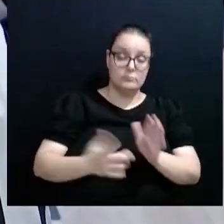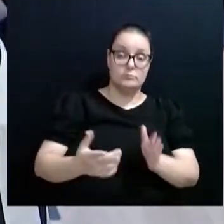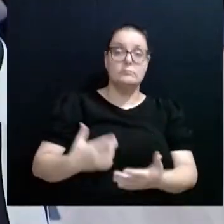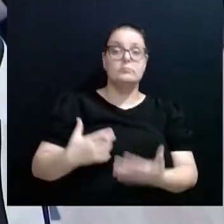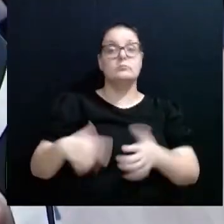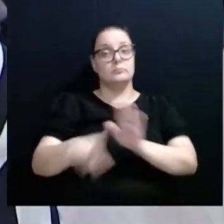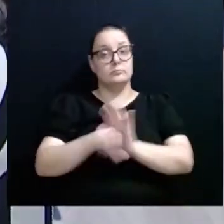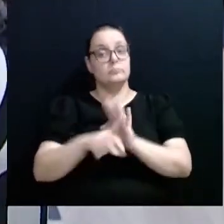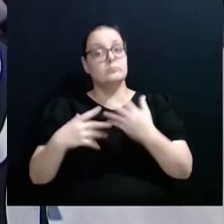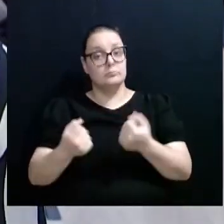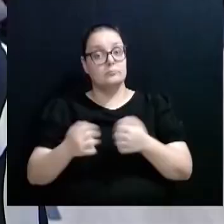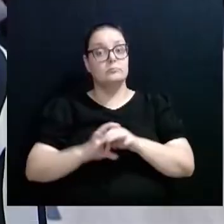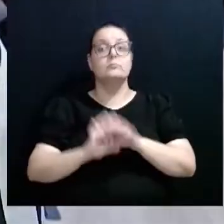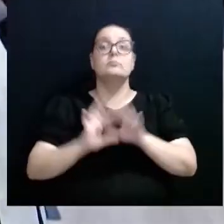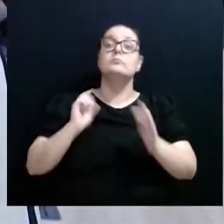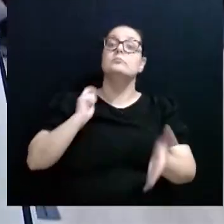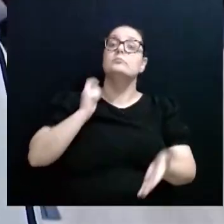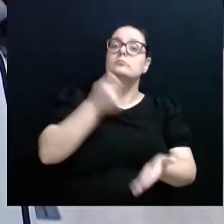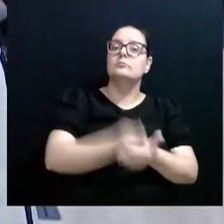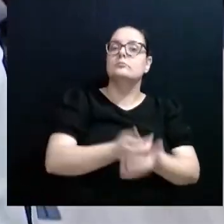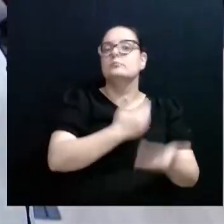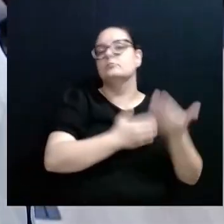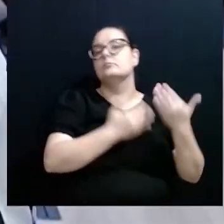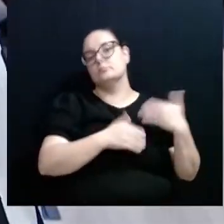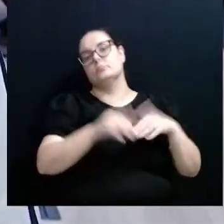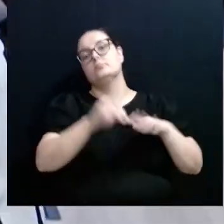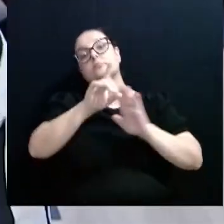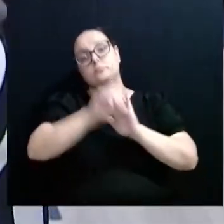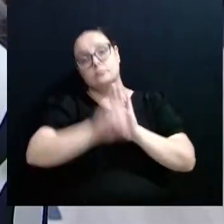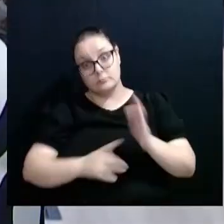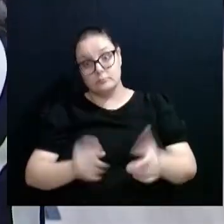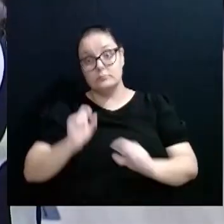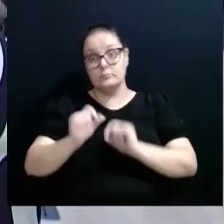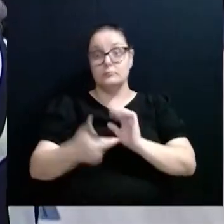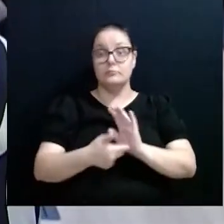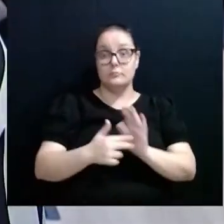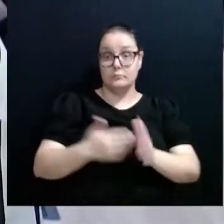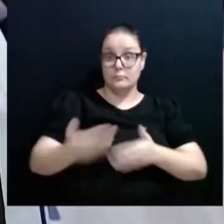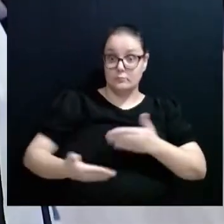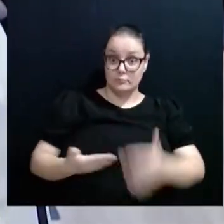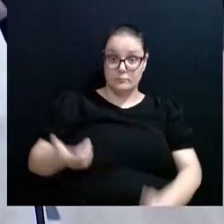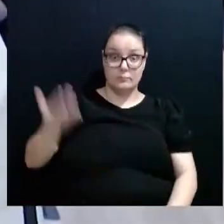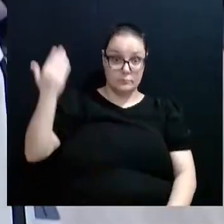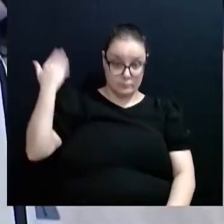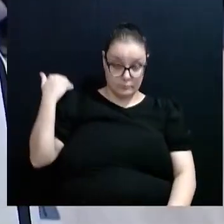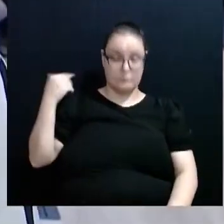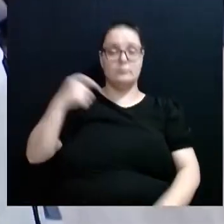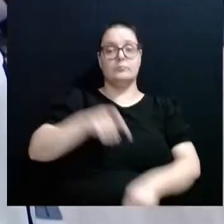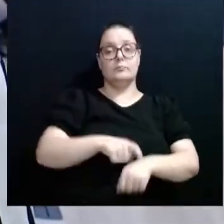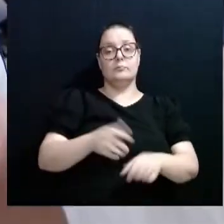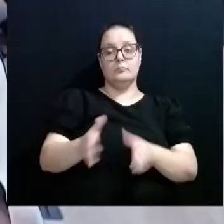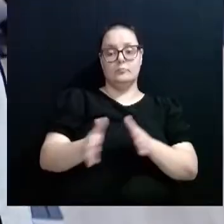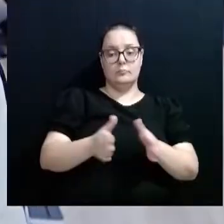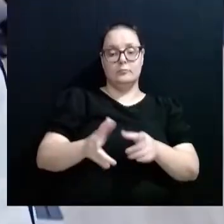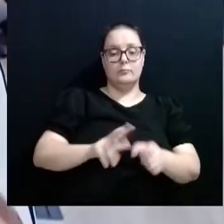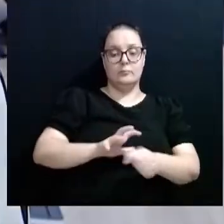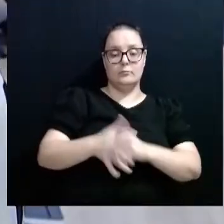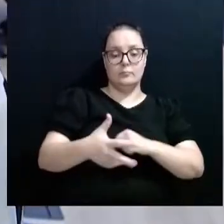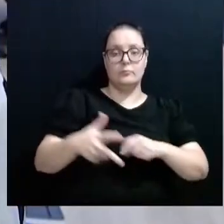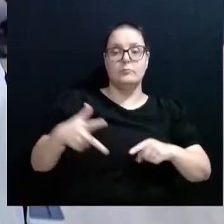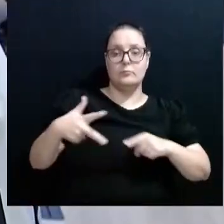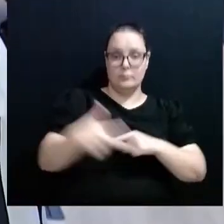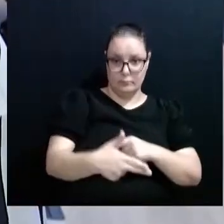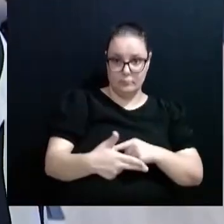autoriza o pagamento retroativo desses direitos. Ou seja, os servidores que naquele momento do congelamento tinham direito a solicitar